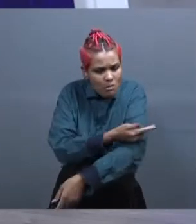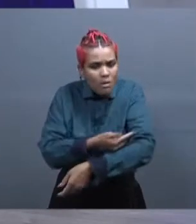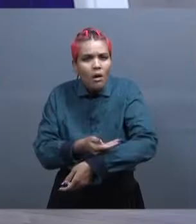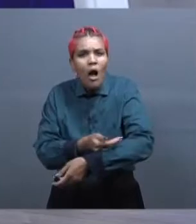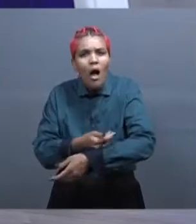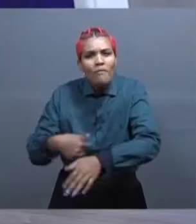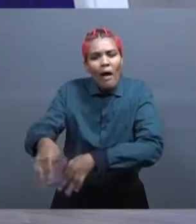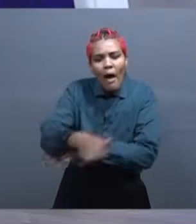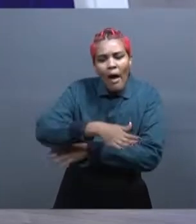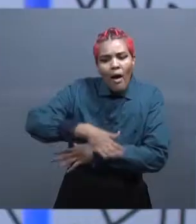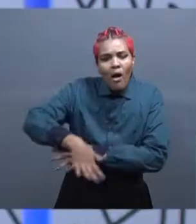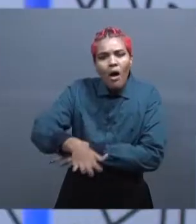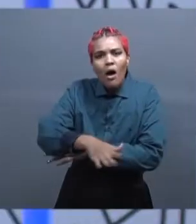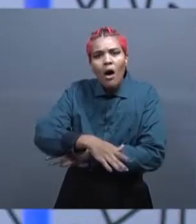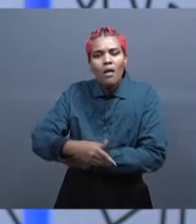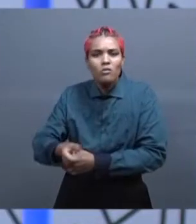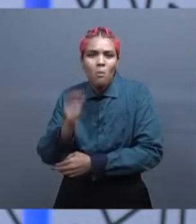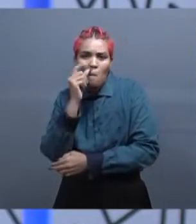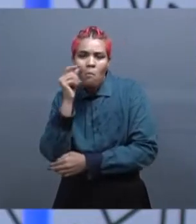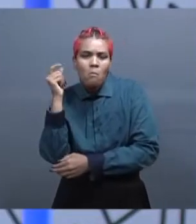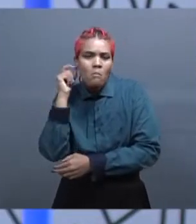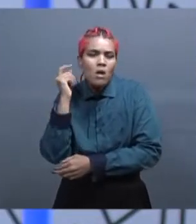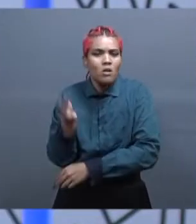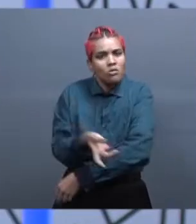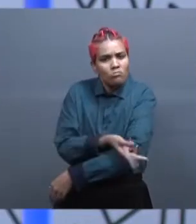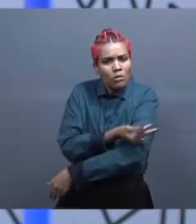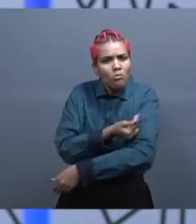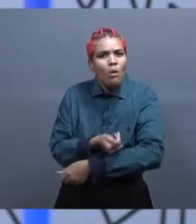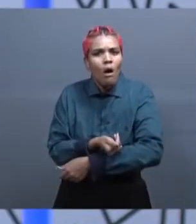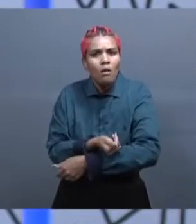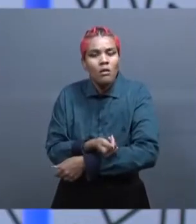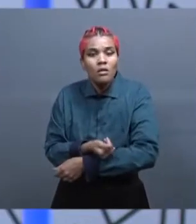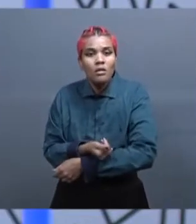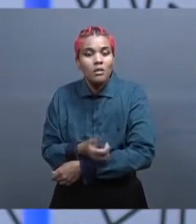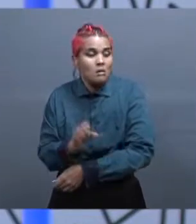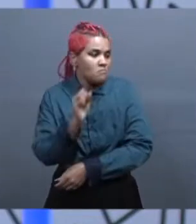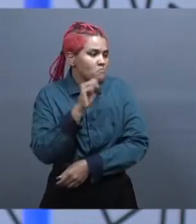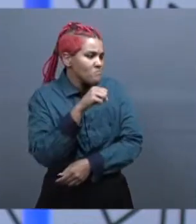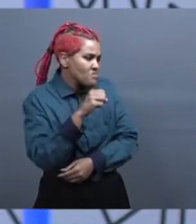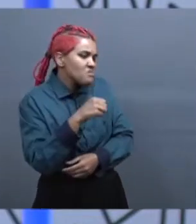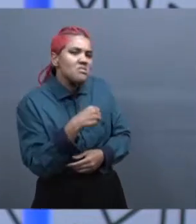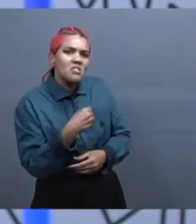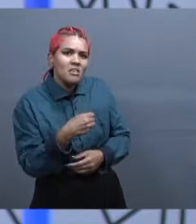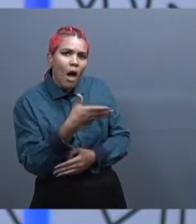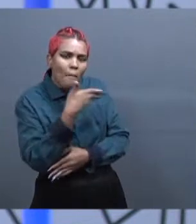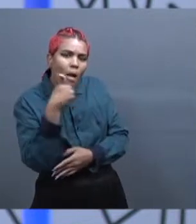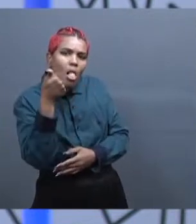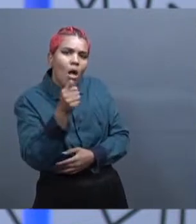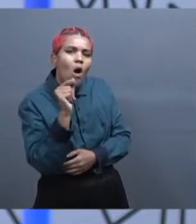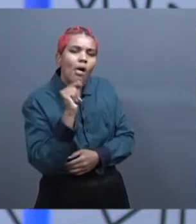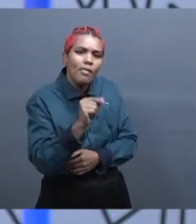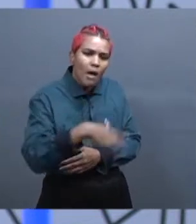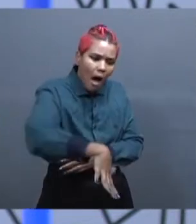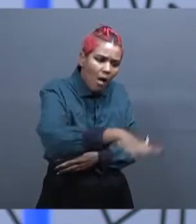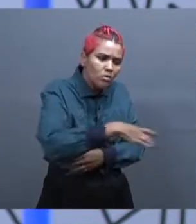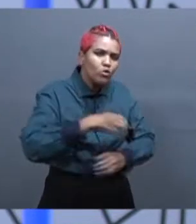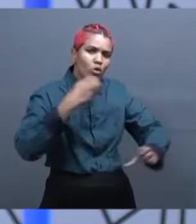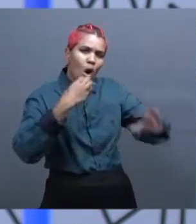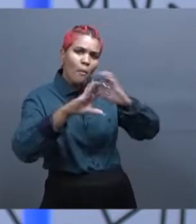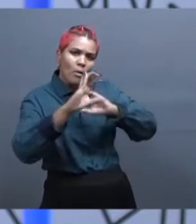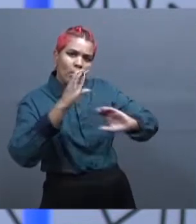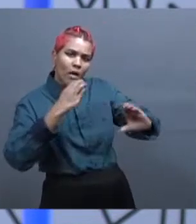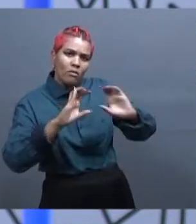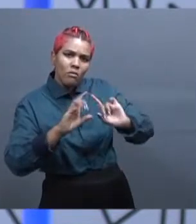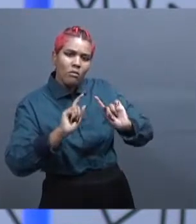piercings e tatuagens sim tem muito a ver com a melhoria na comunicação nem a partir do momento que as pessoas têm mais acesso